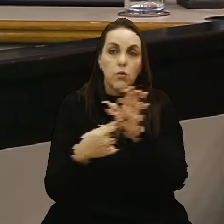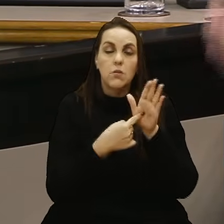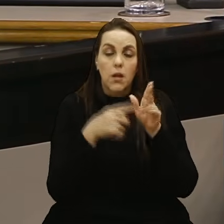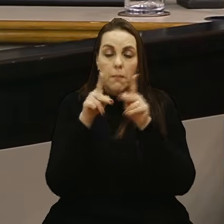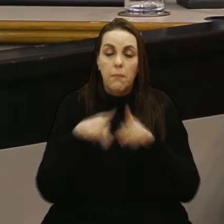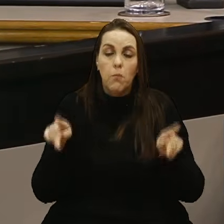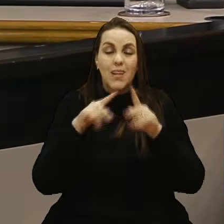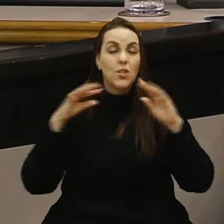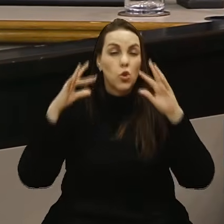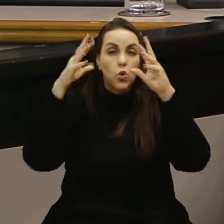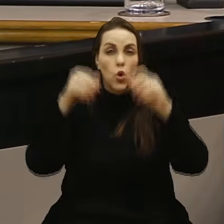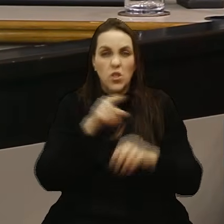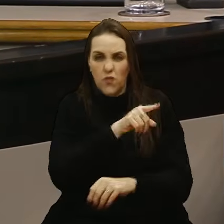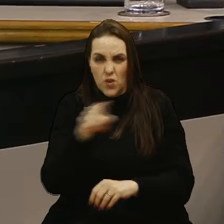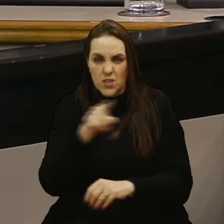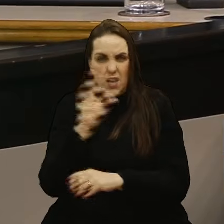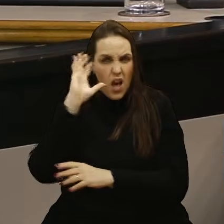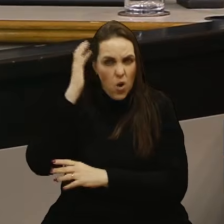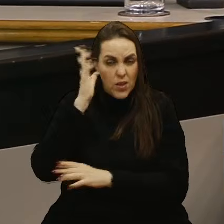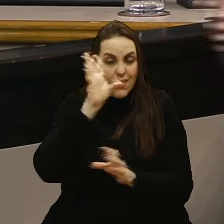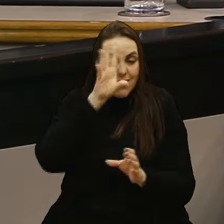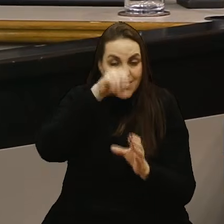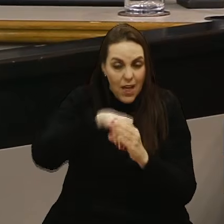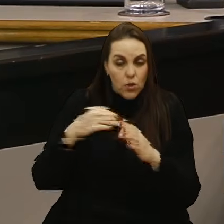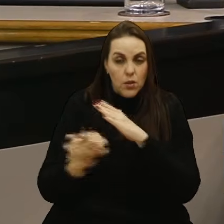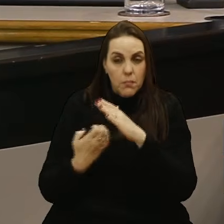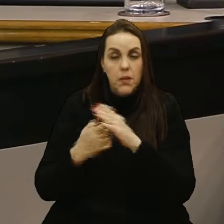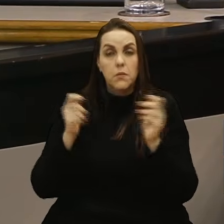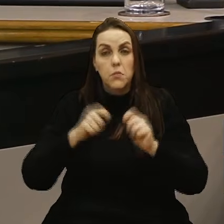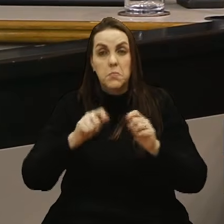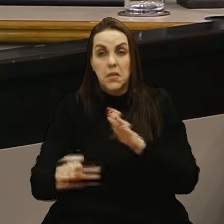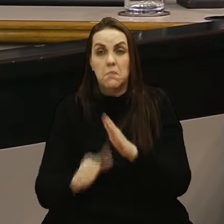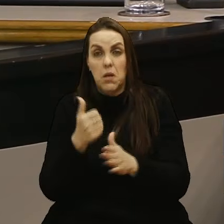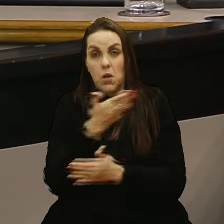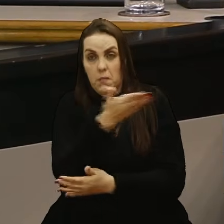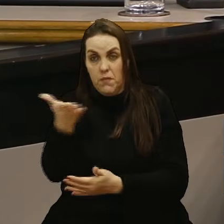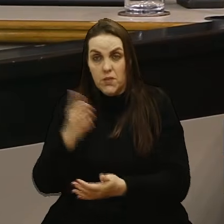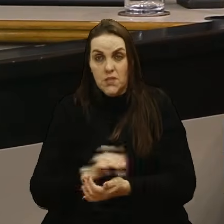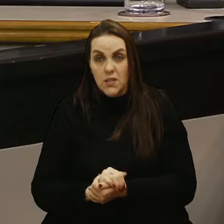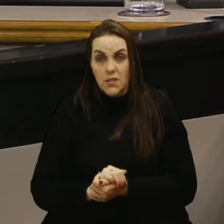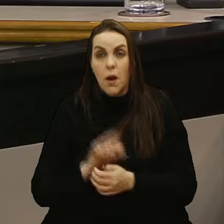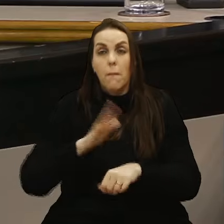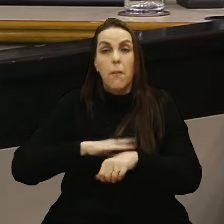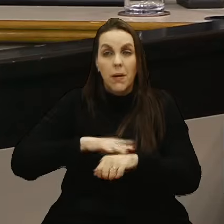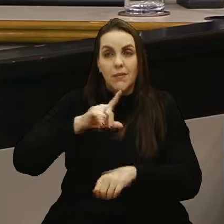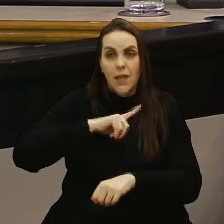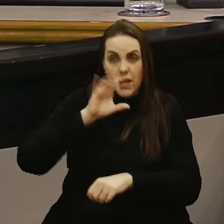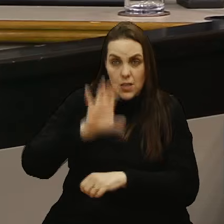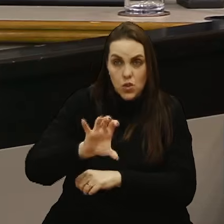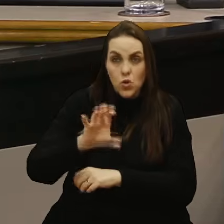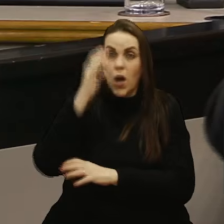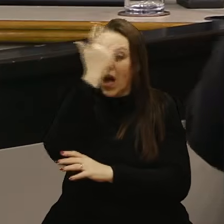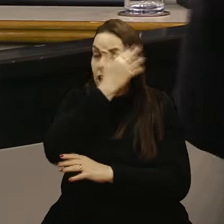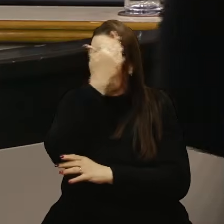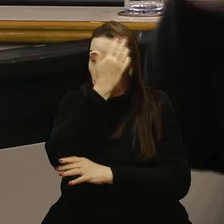o que vocês passam lá dentro e o quanto poderia ser melhor para vocês. Que aí, o momento que tiver isso, quando a Adiló for fazer uma inauguração